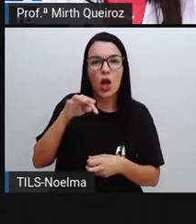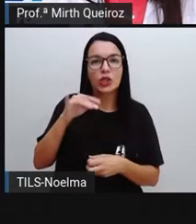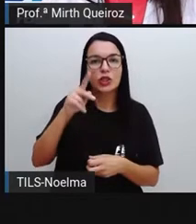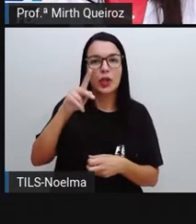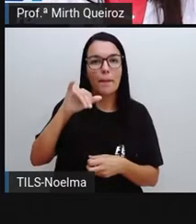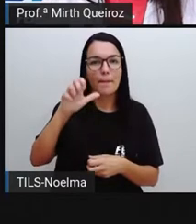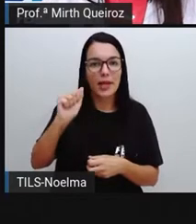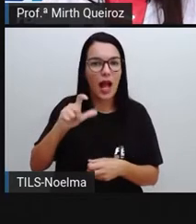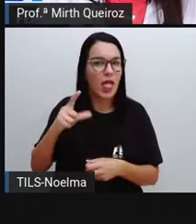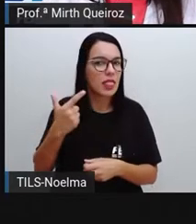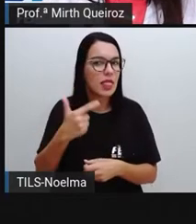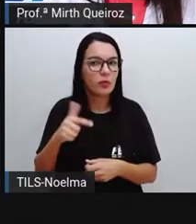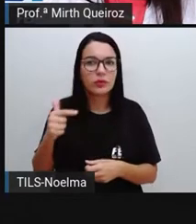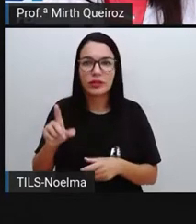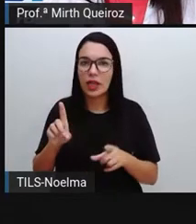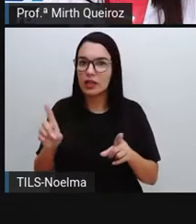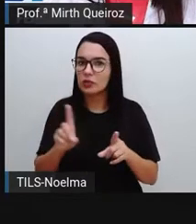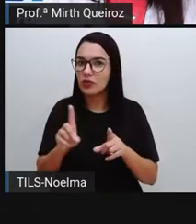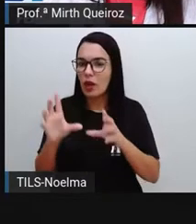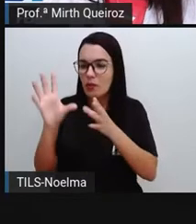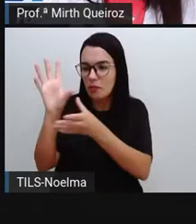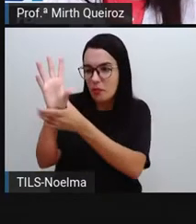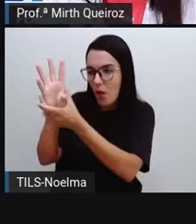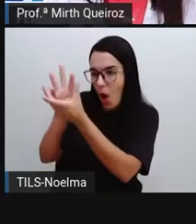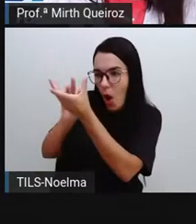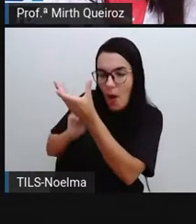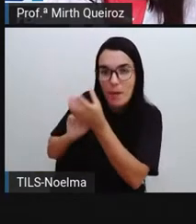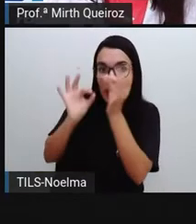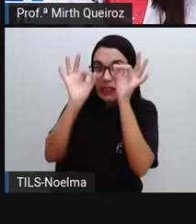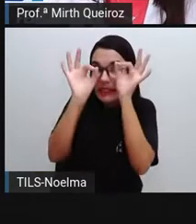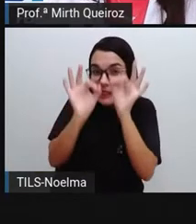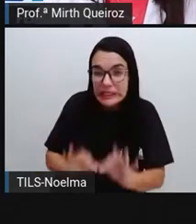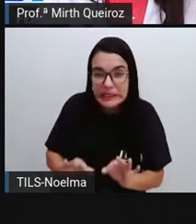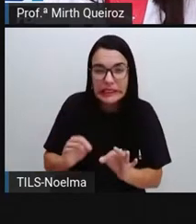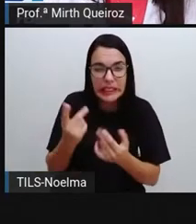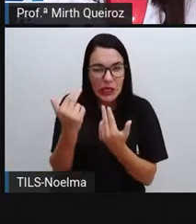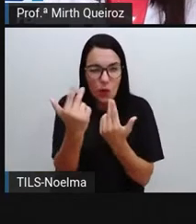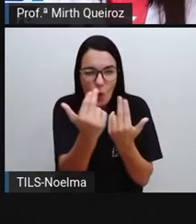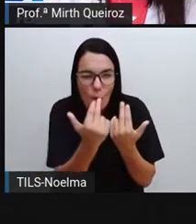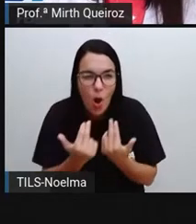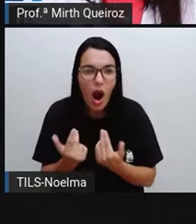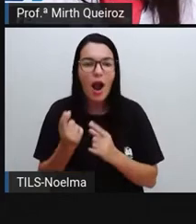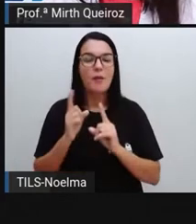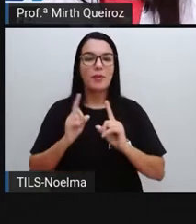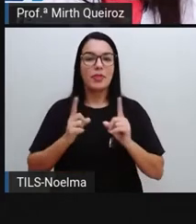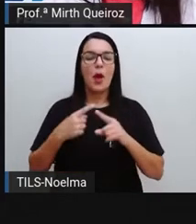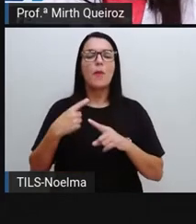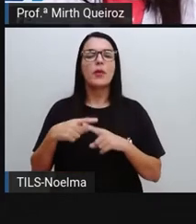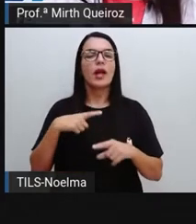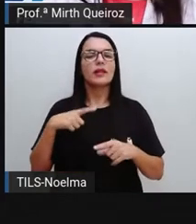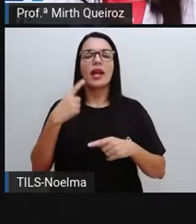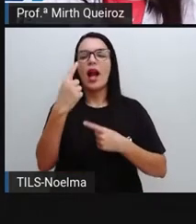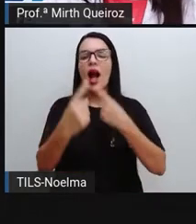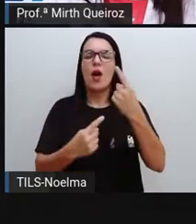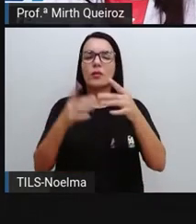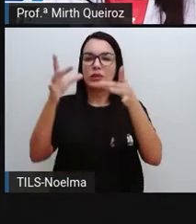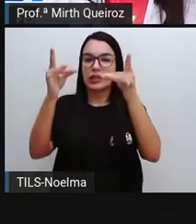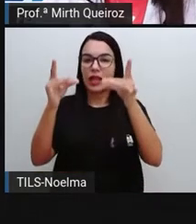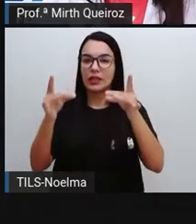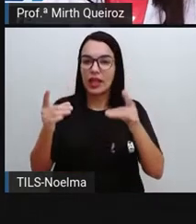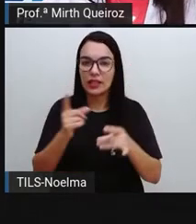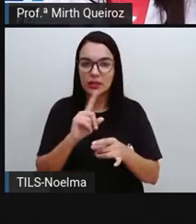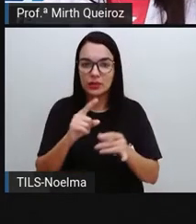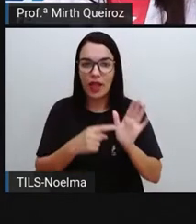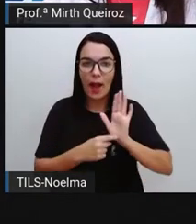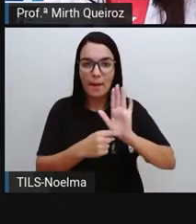não foi uma duplicação fiel do desenho original, não vai ficar igualzinho, né? Porque tem alguns detalhes que não vão aparecer,